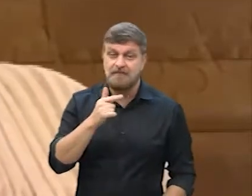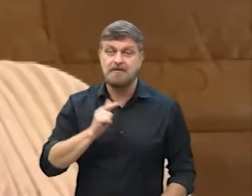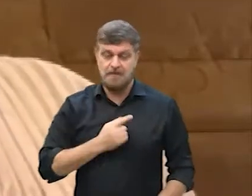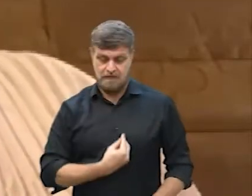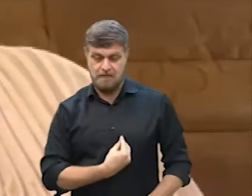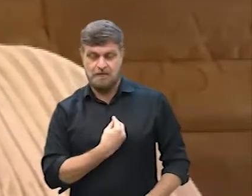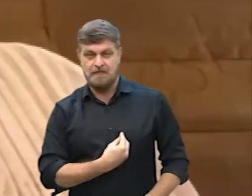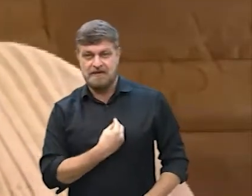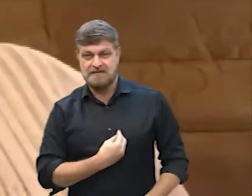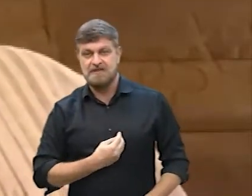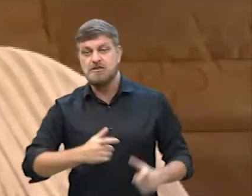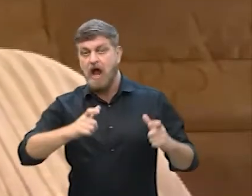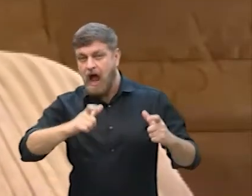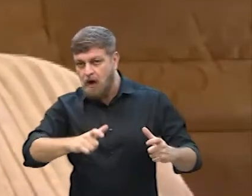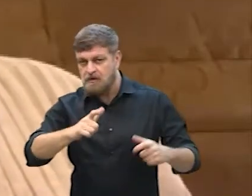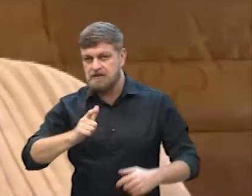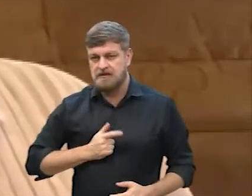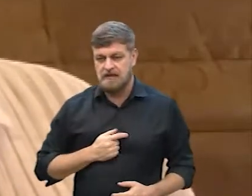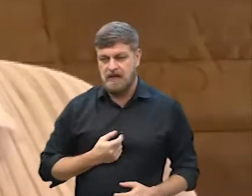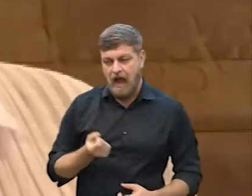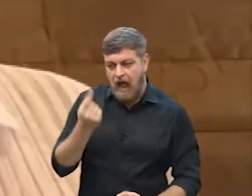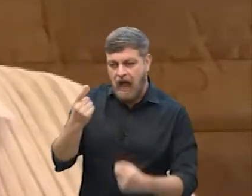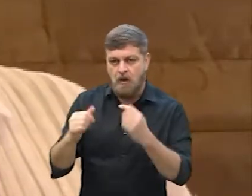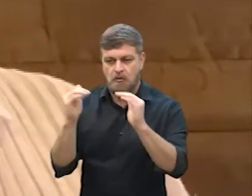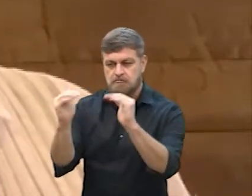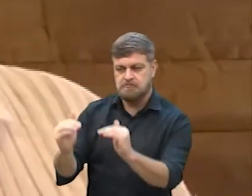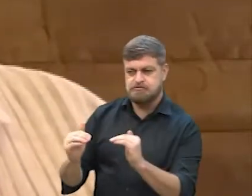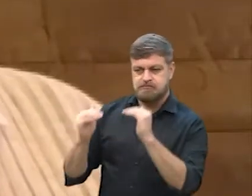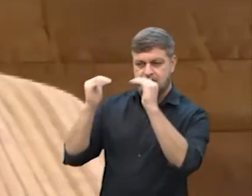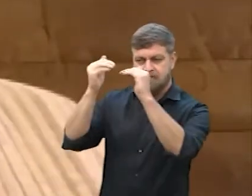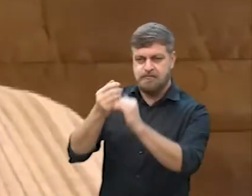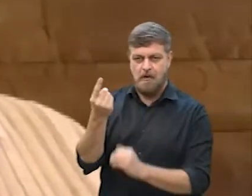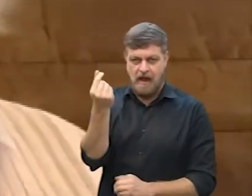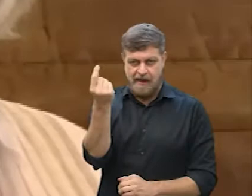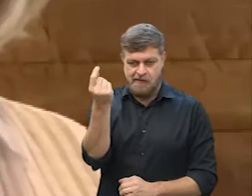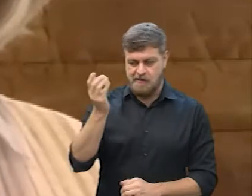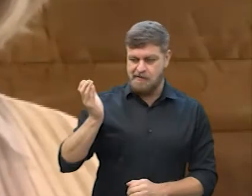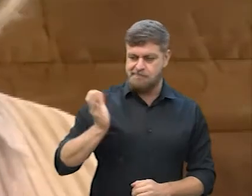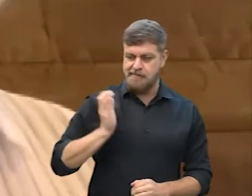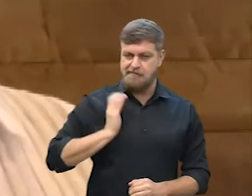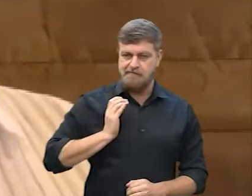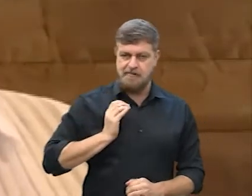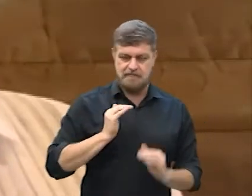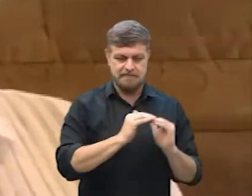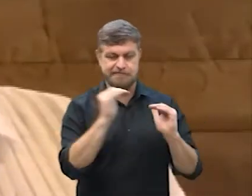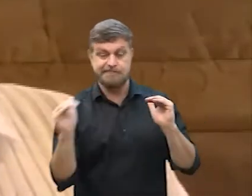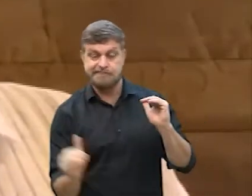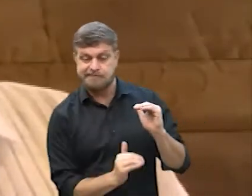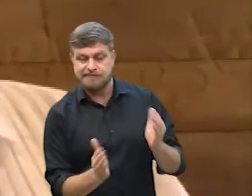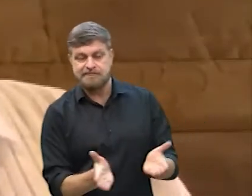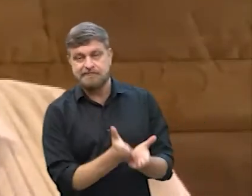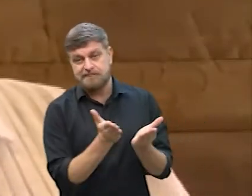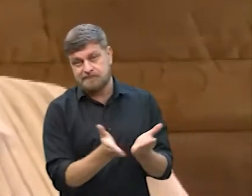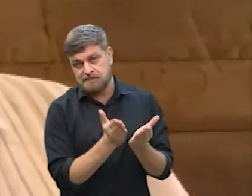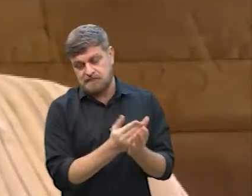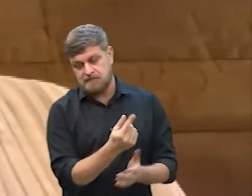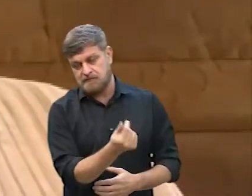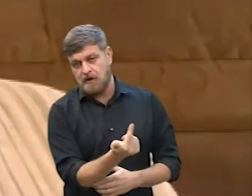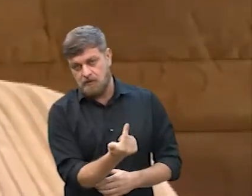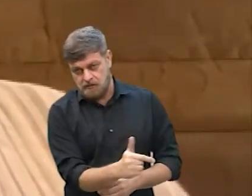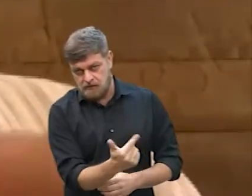estão onde alguns são privilegiados economicamente e outros não. Então, não se trata de